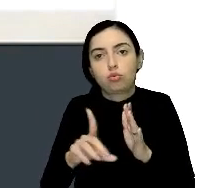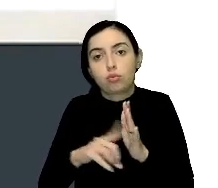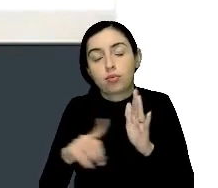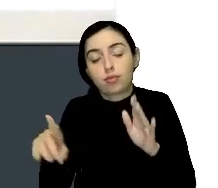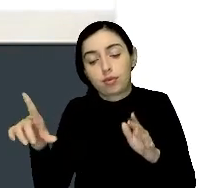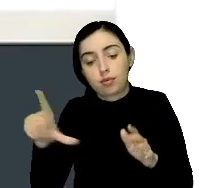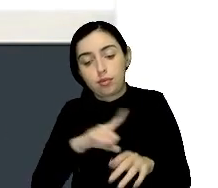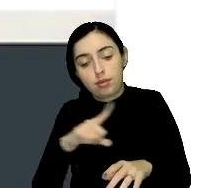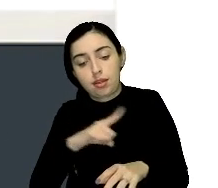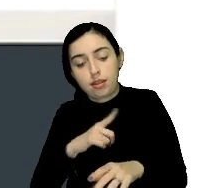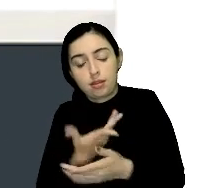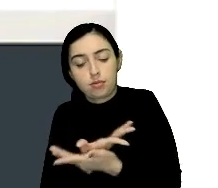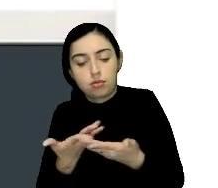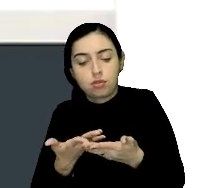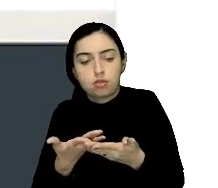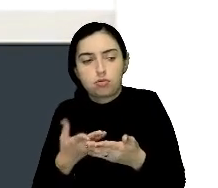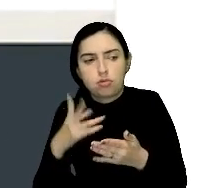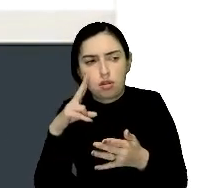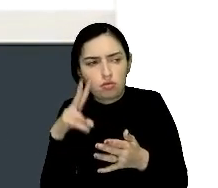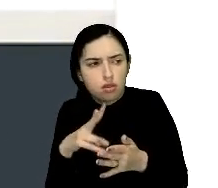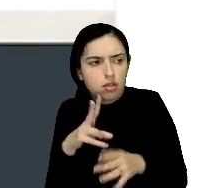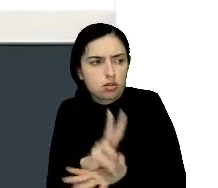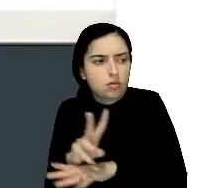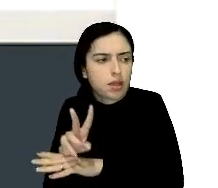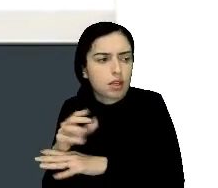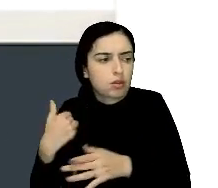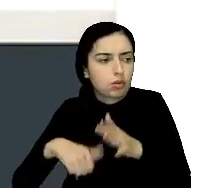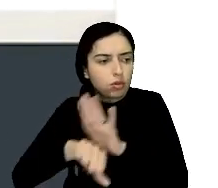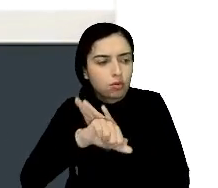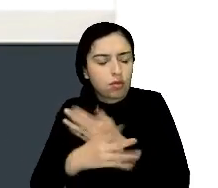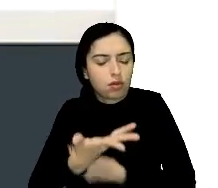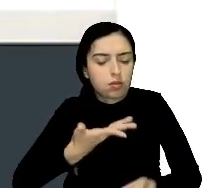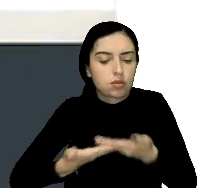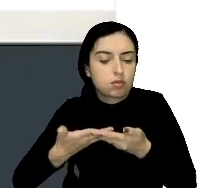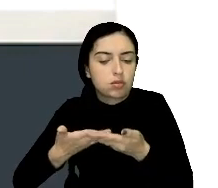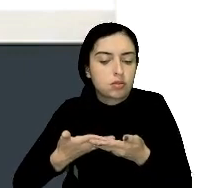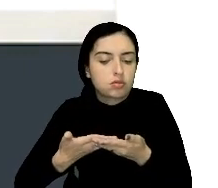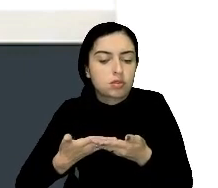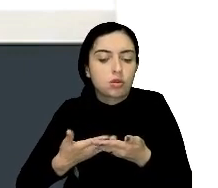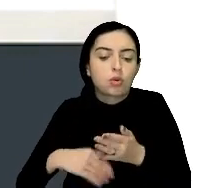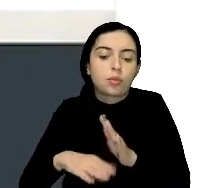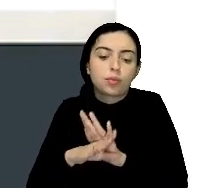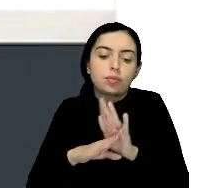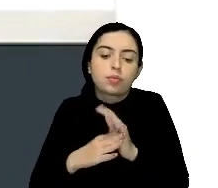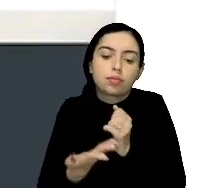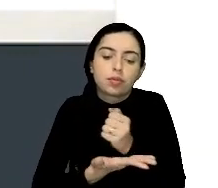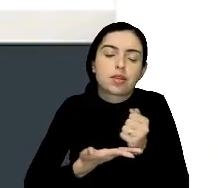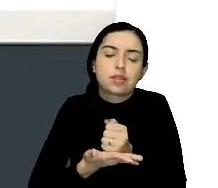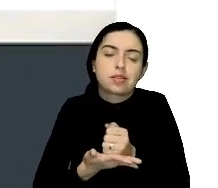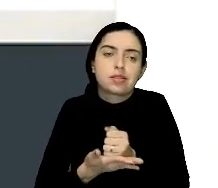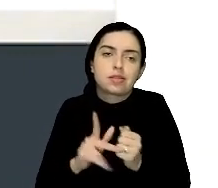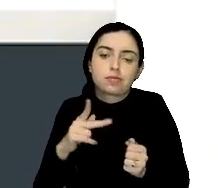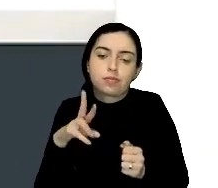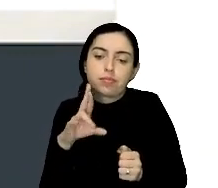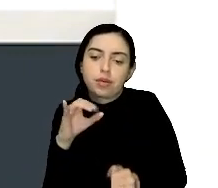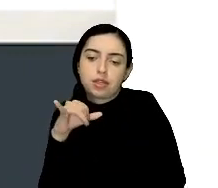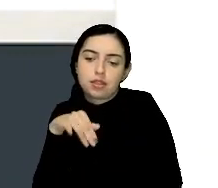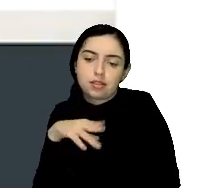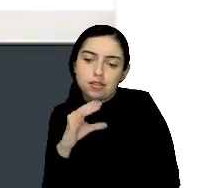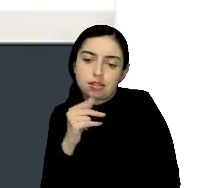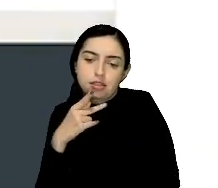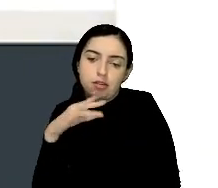de envolvimento em crimes por meio de mera portaria, sob pena de afronta ao princípio constitucional da legalidade. Né?